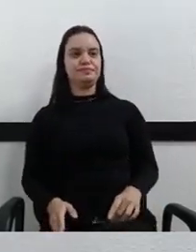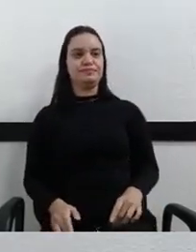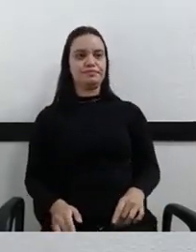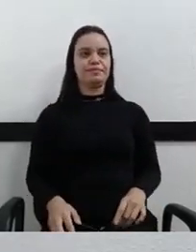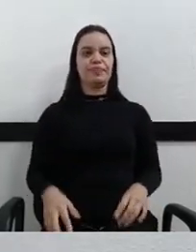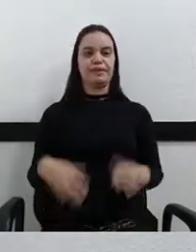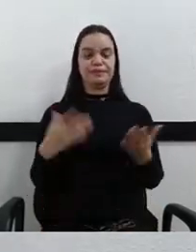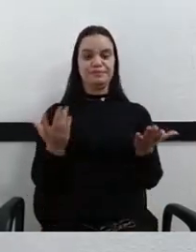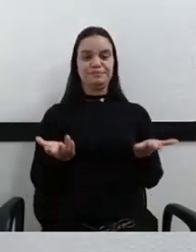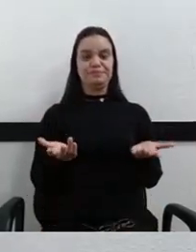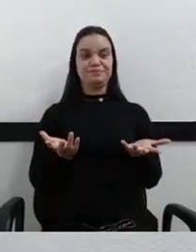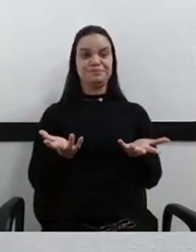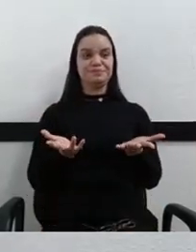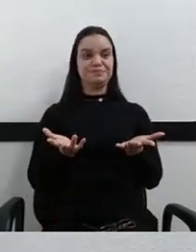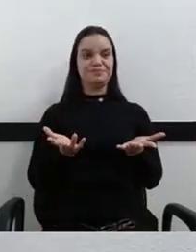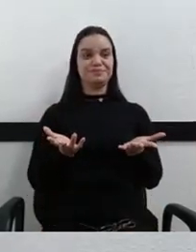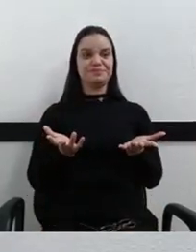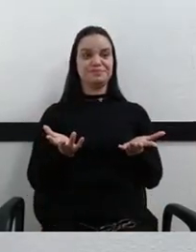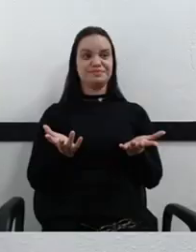Então,